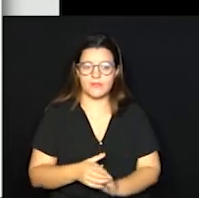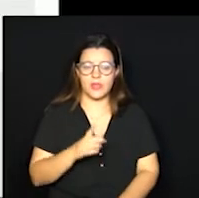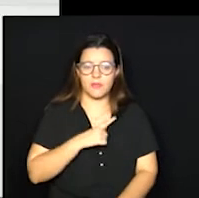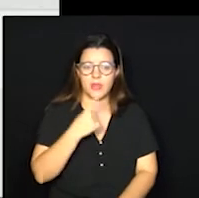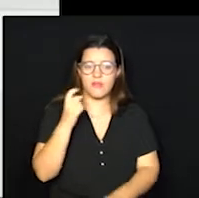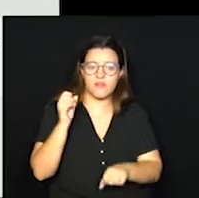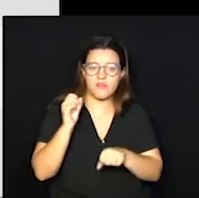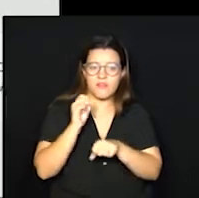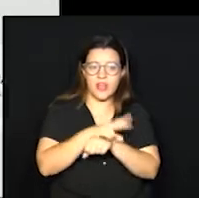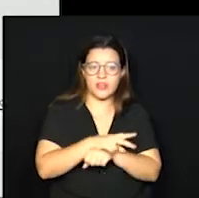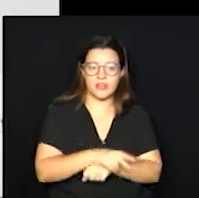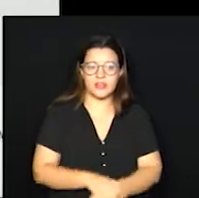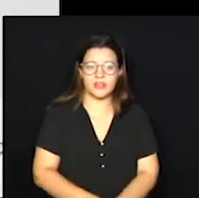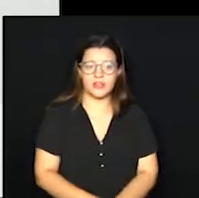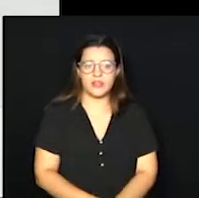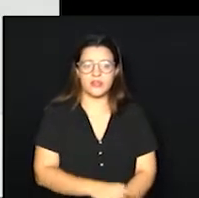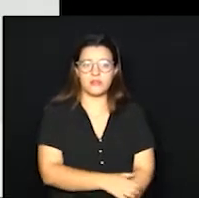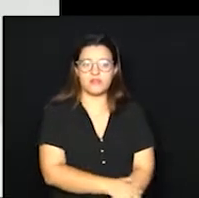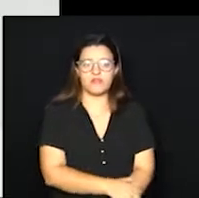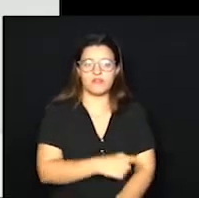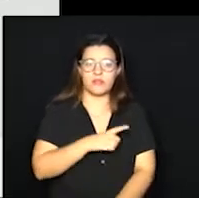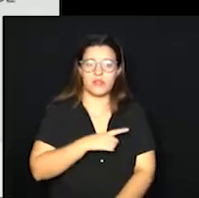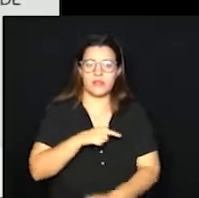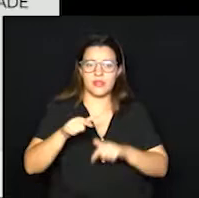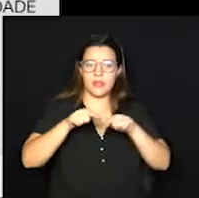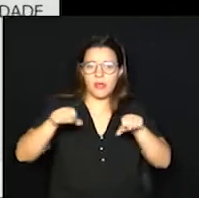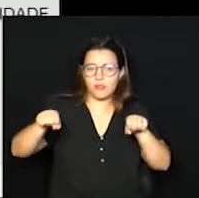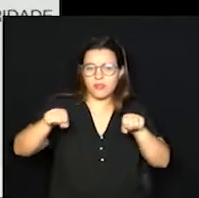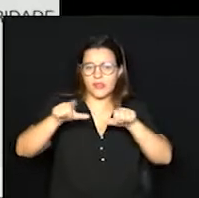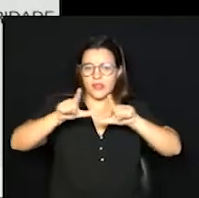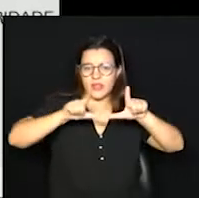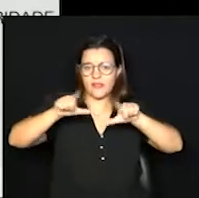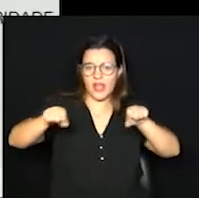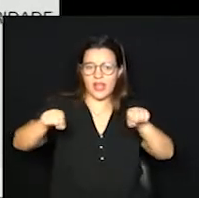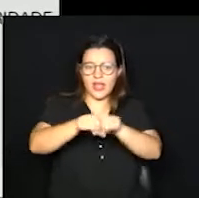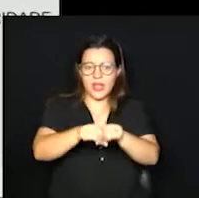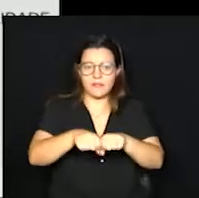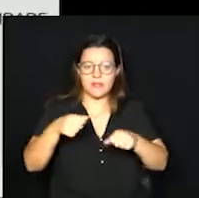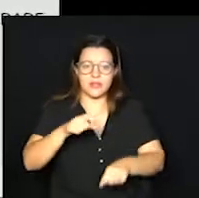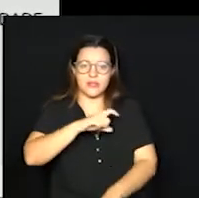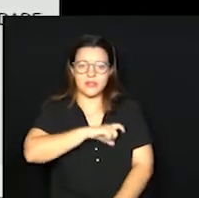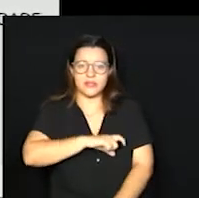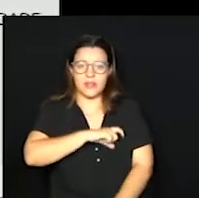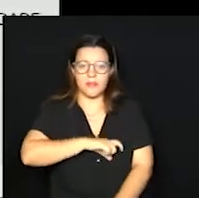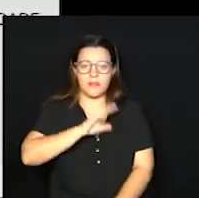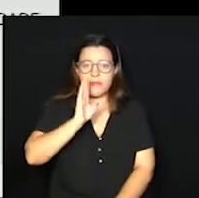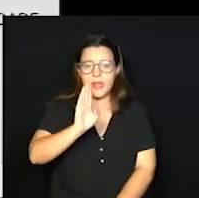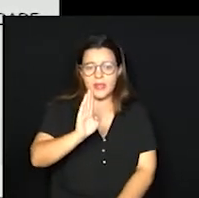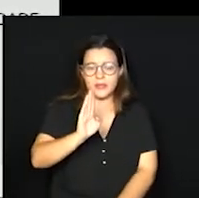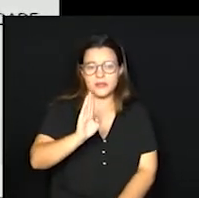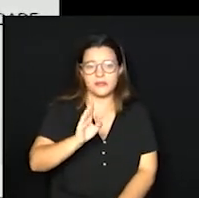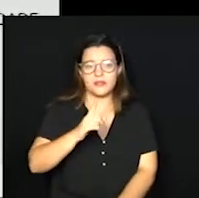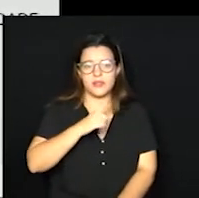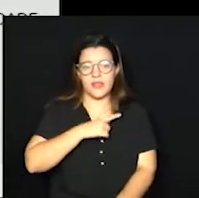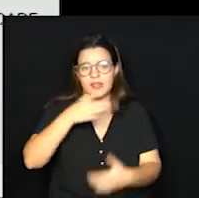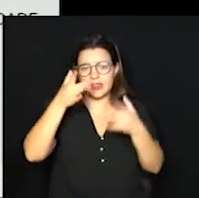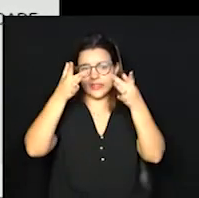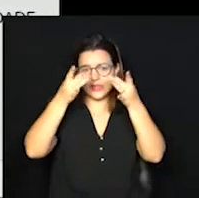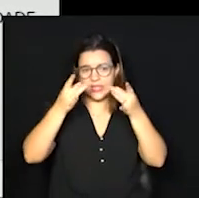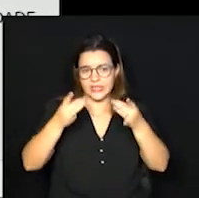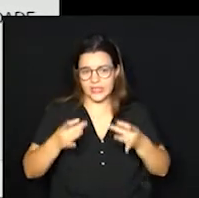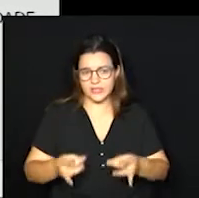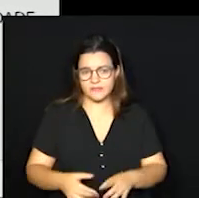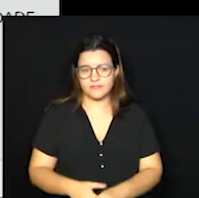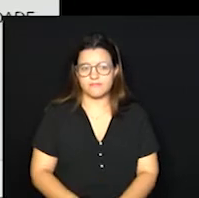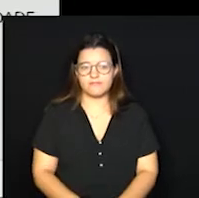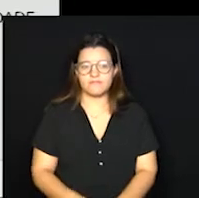aqui, instalador de TV a cabo, colocando que tem que ter CNHB. Então, veja todos esses detalhes,